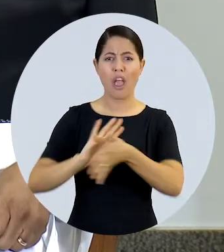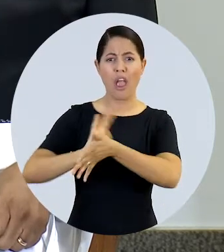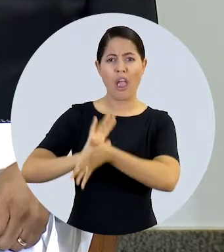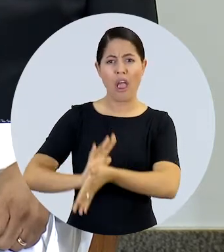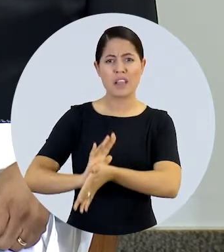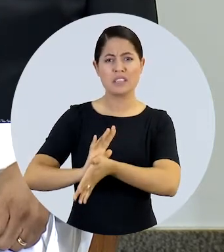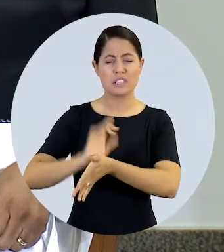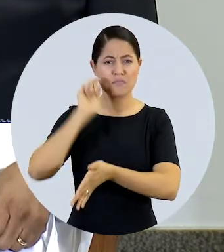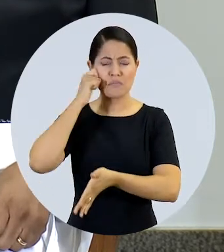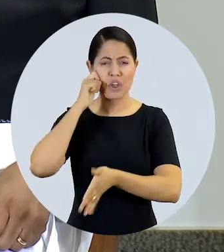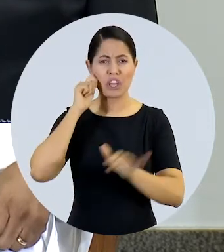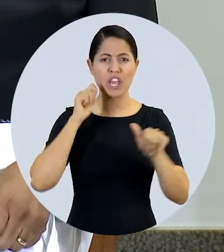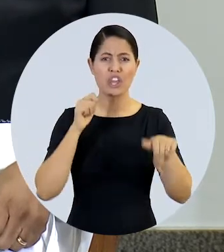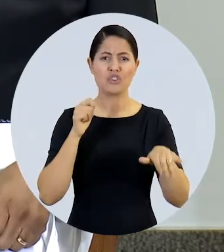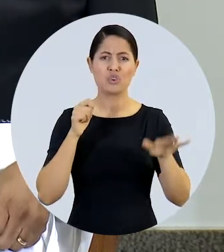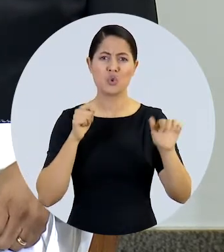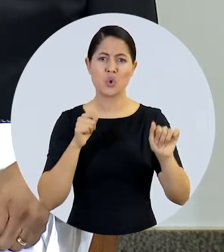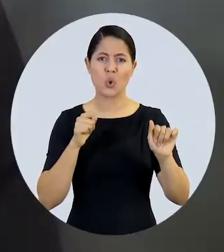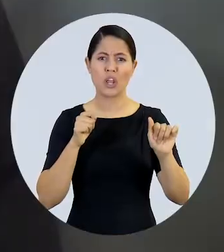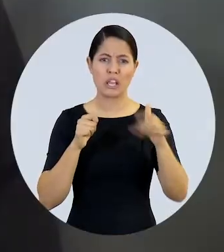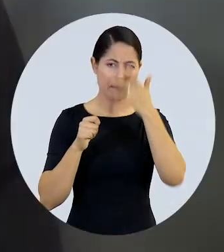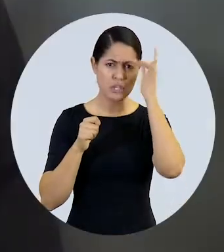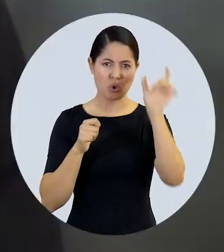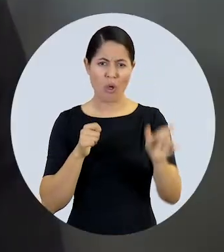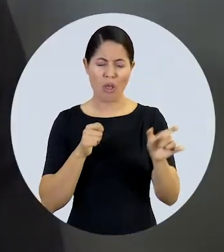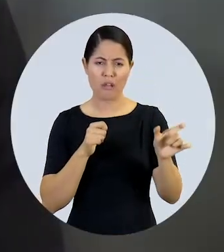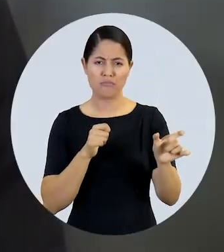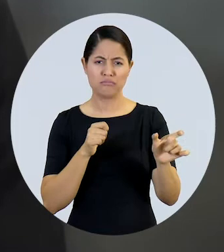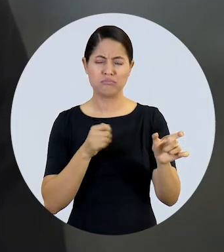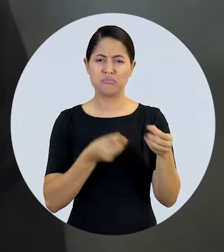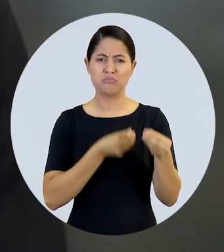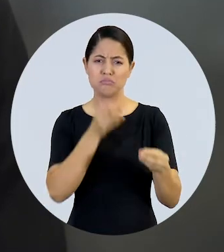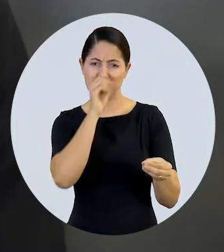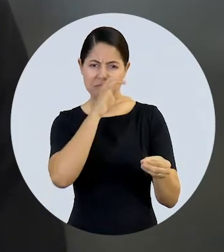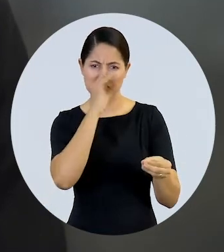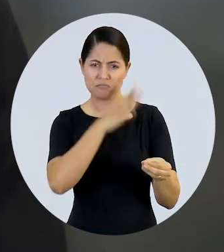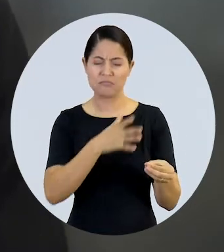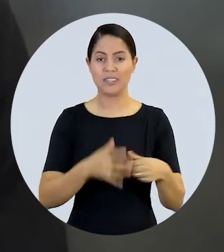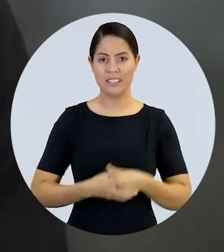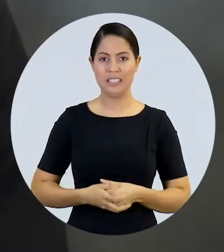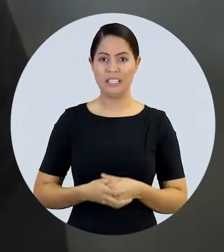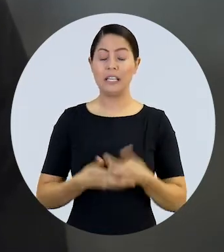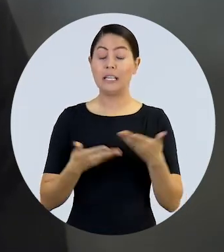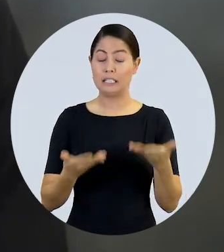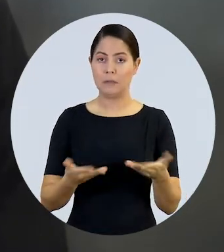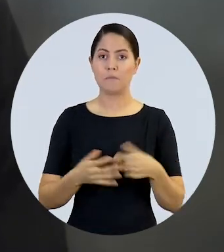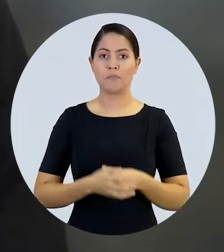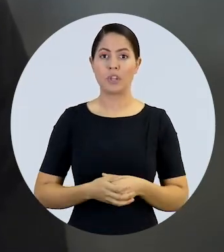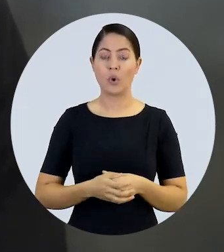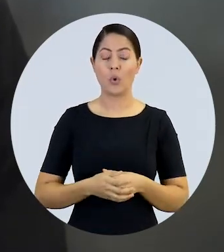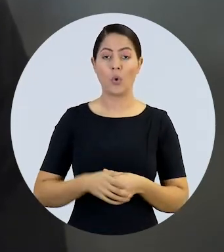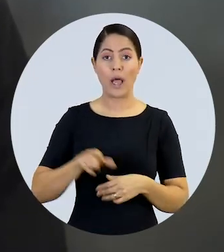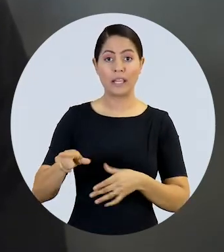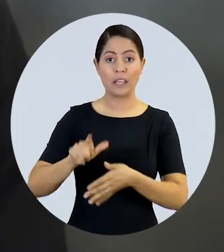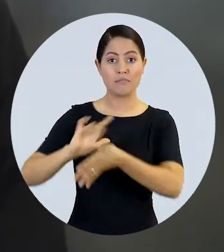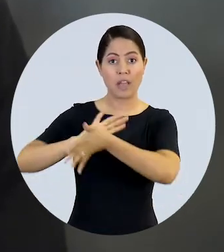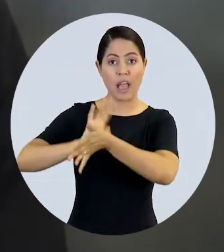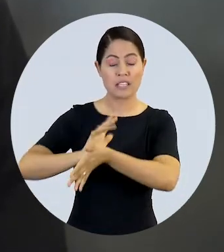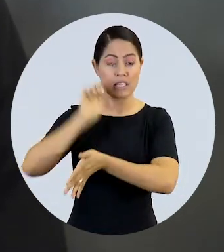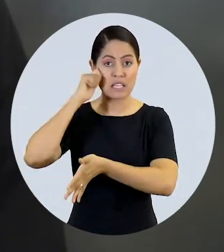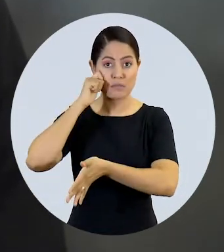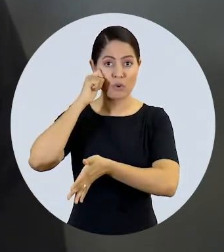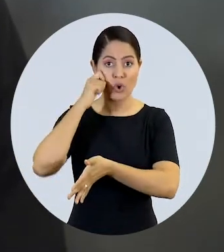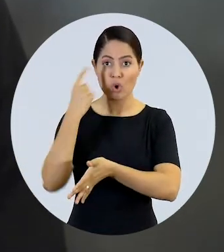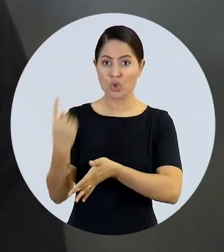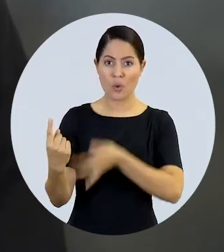diferença entre o racismo e a injúria racial? O racismo, ele é feito de forma coletiva, não atinge uma